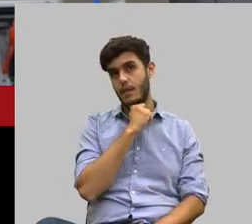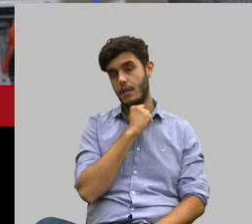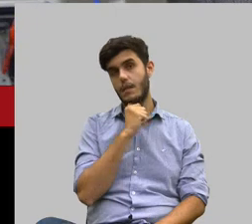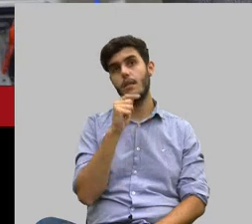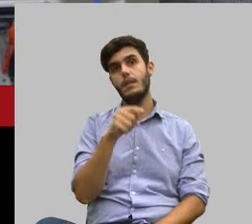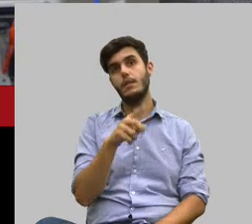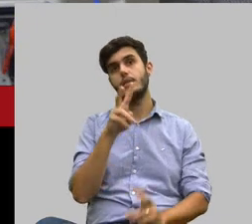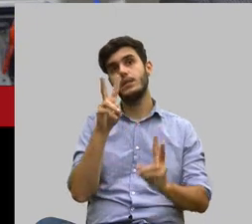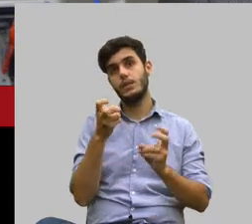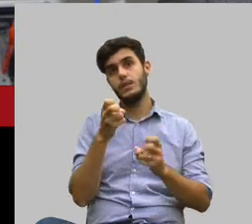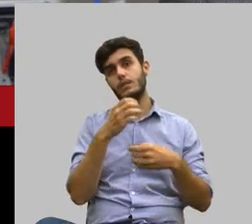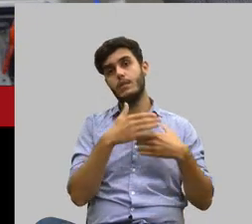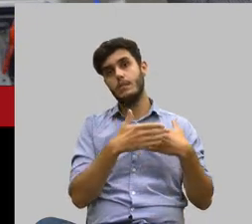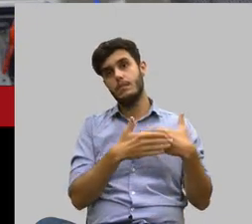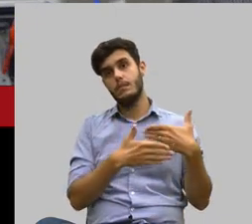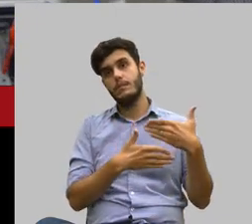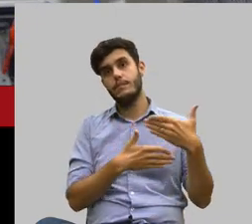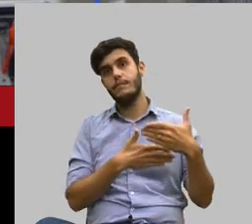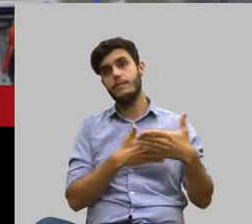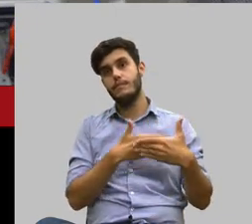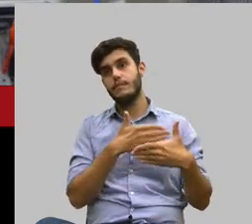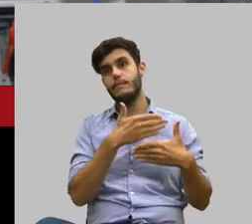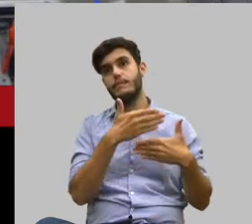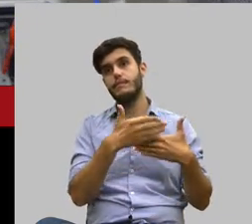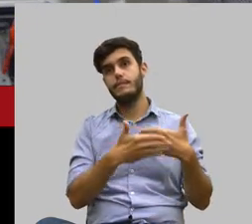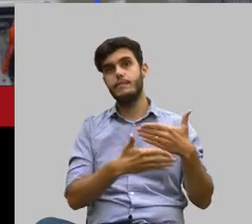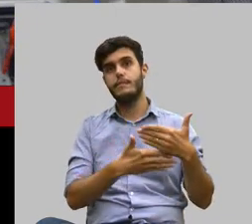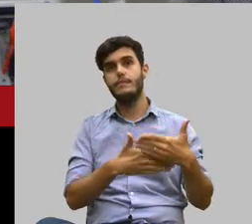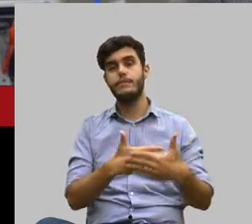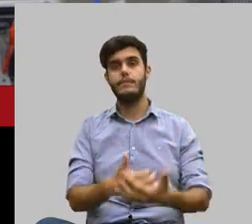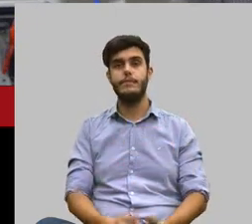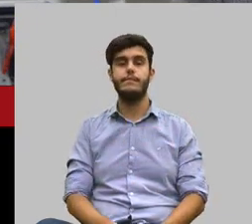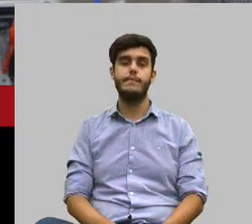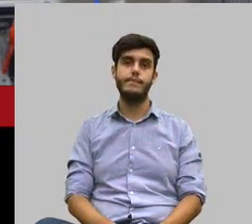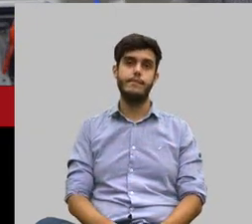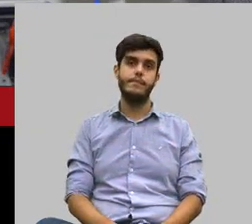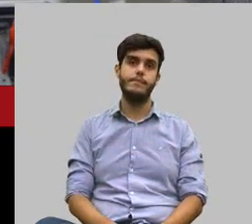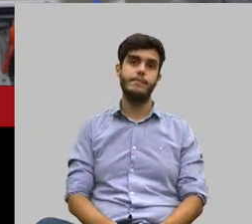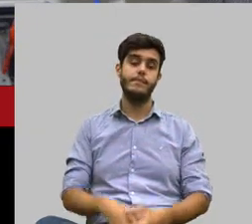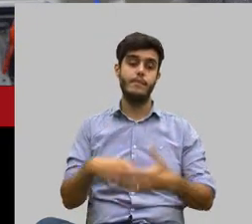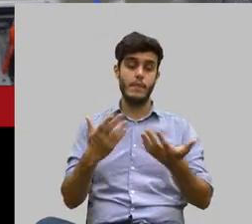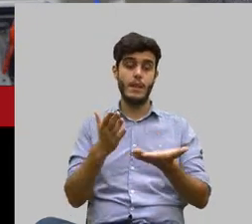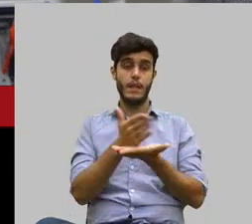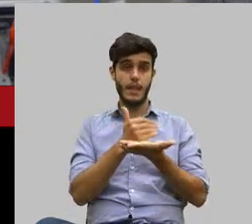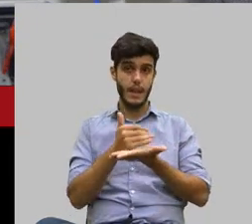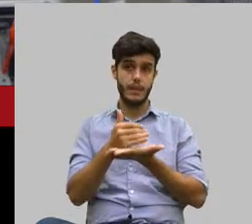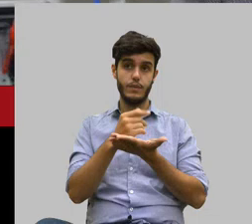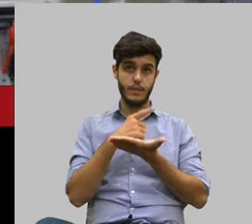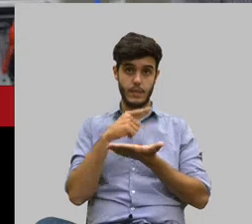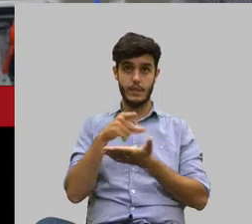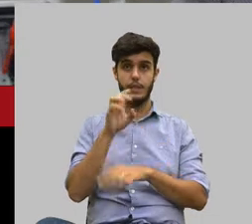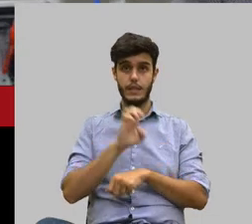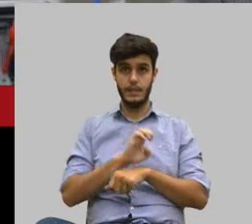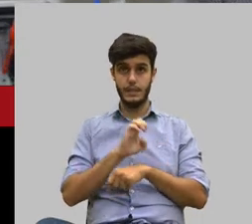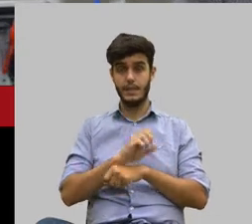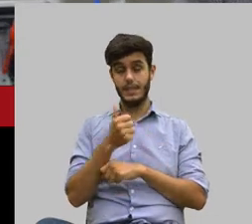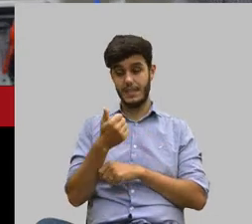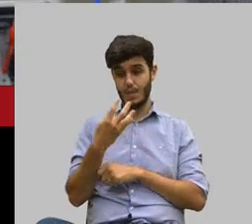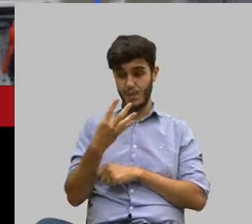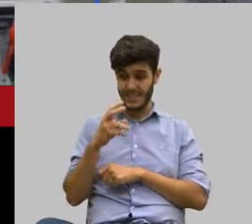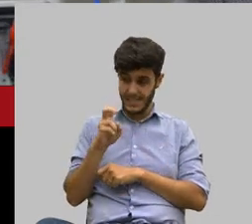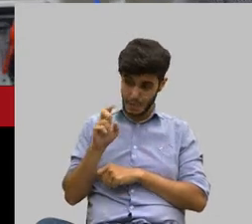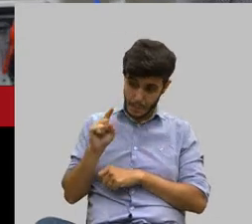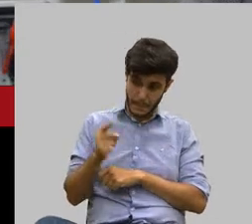esses boletins eh e aí os dados que nós temos do estado mais de 145.000